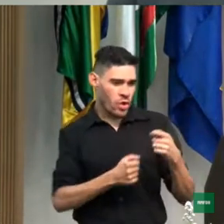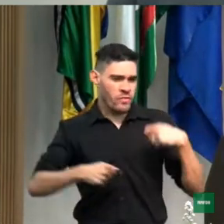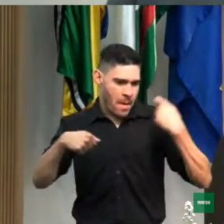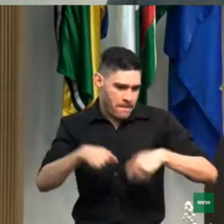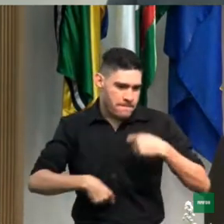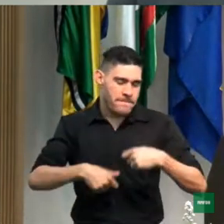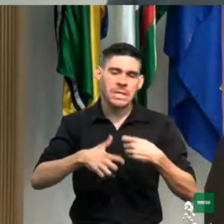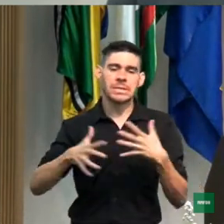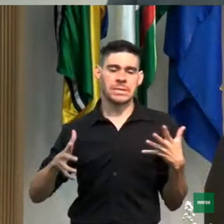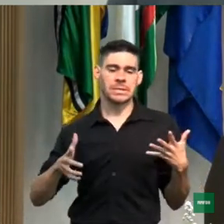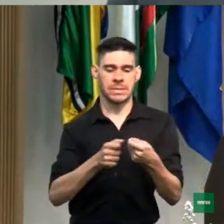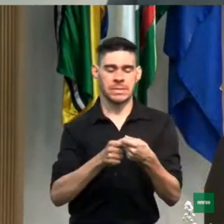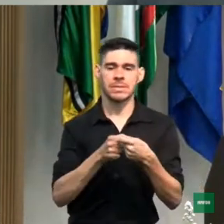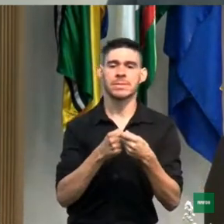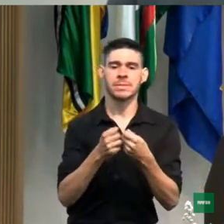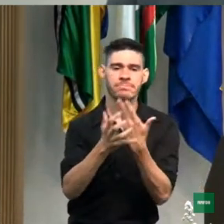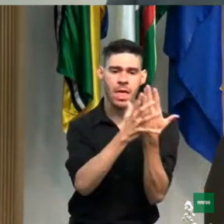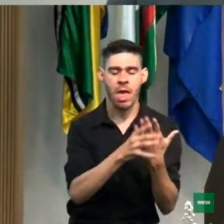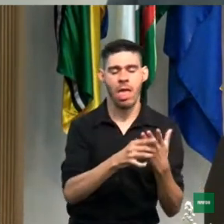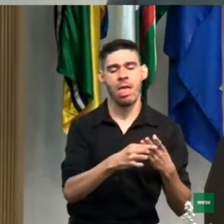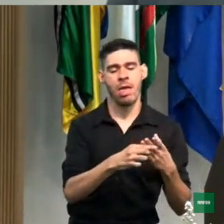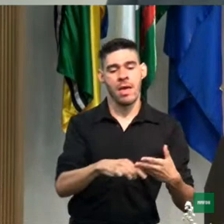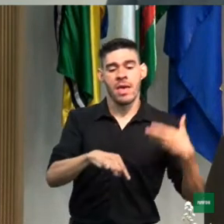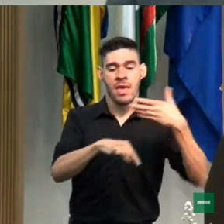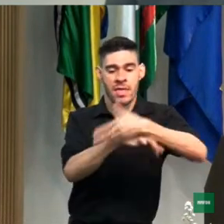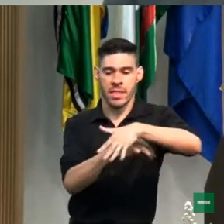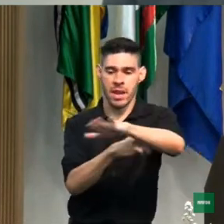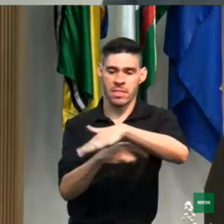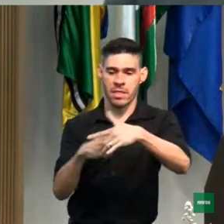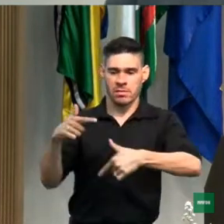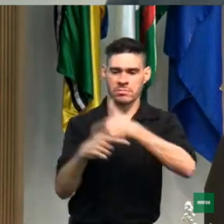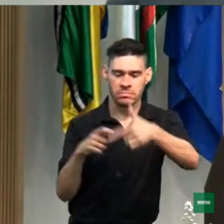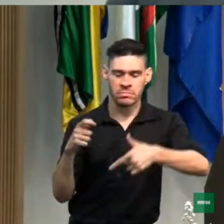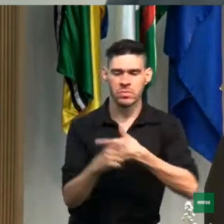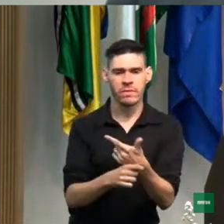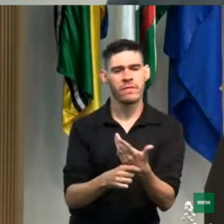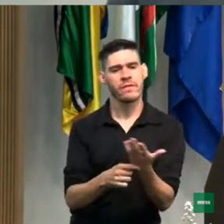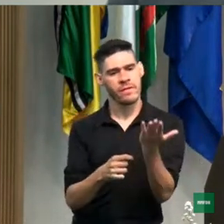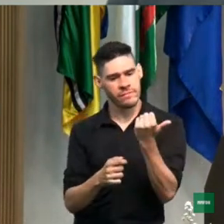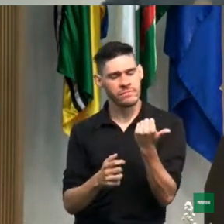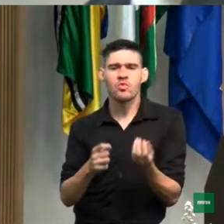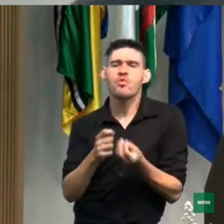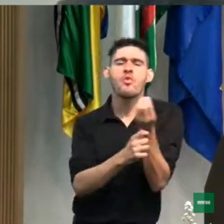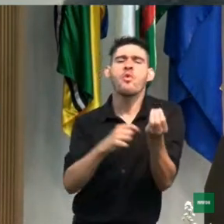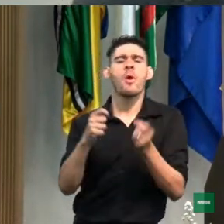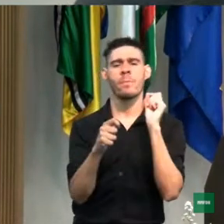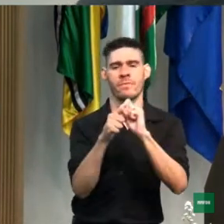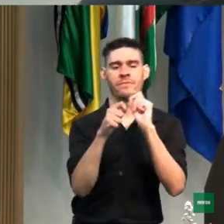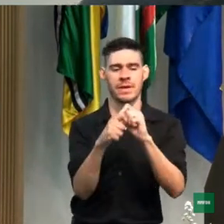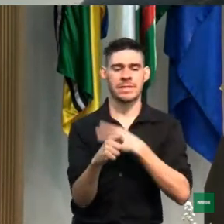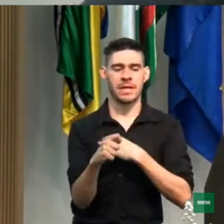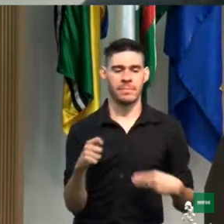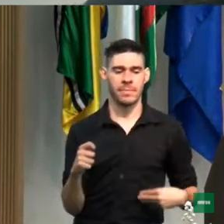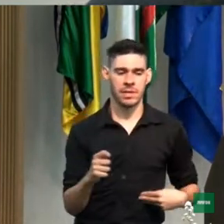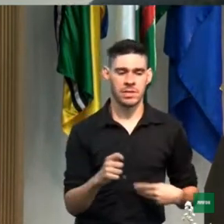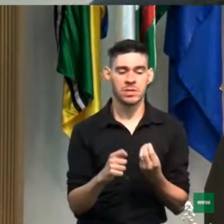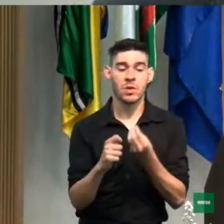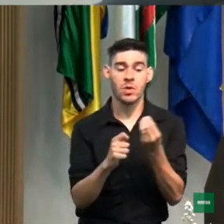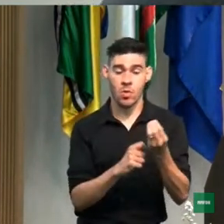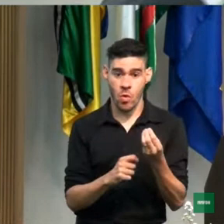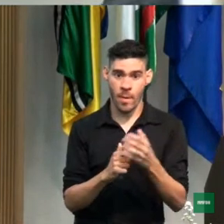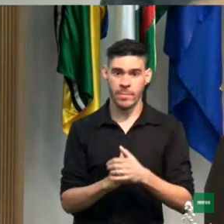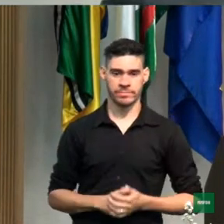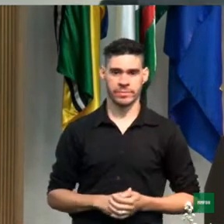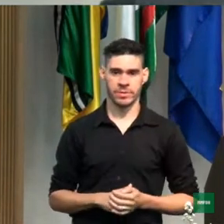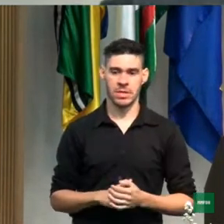precisando ingressar no mercado de trabalho. O que fazer, ministra? O que fazer, ministra, se os jovens hoje, a segunda causa de morte entre os